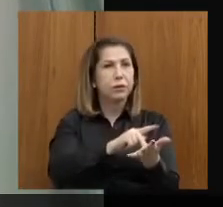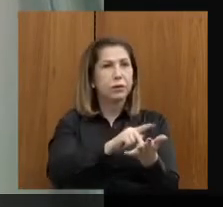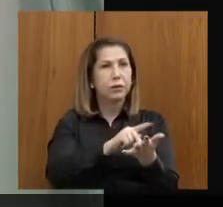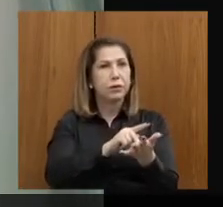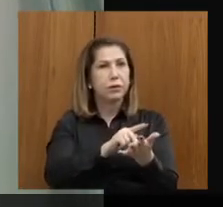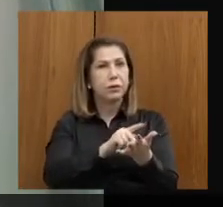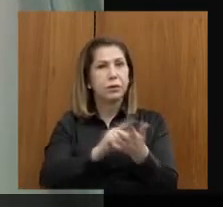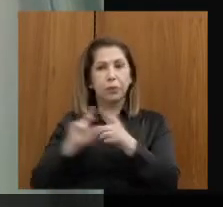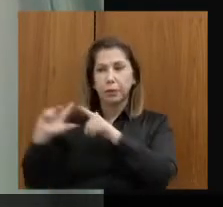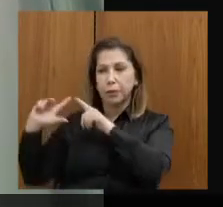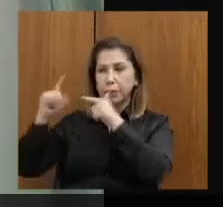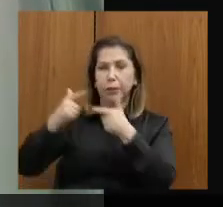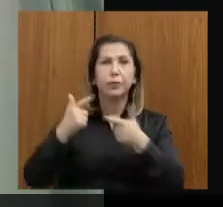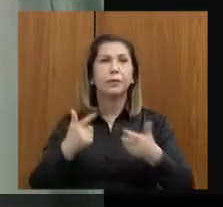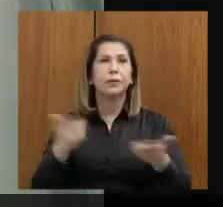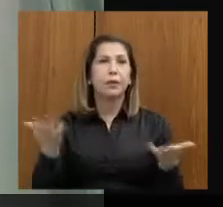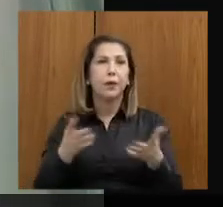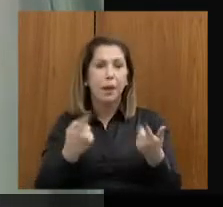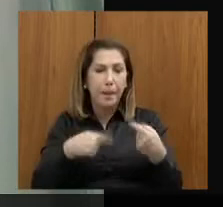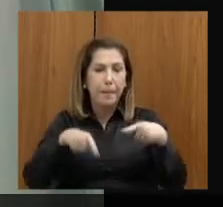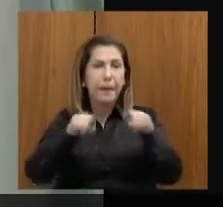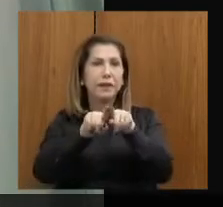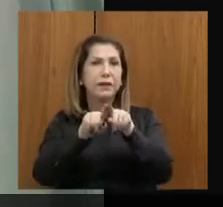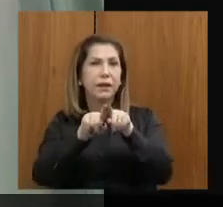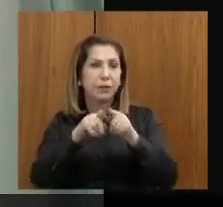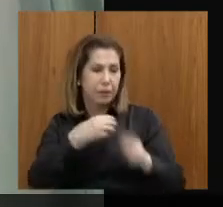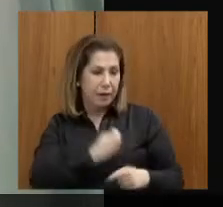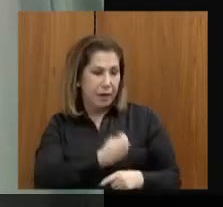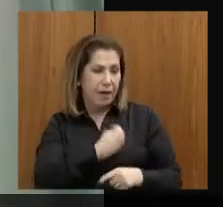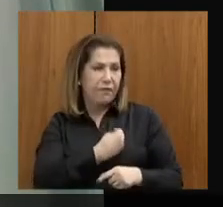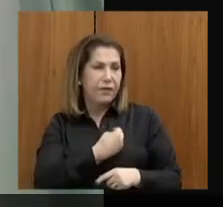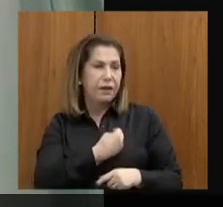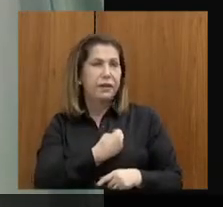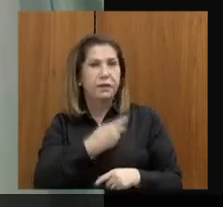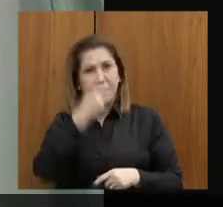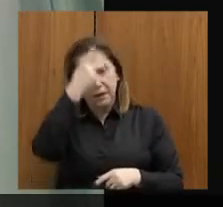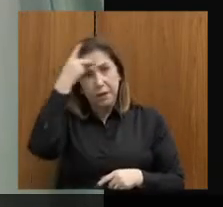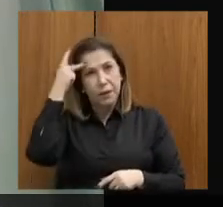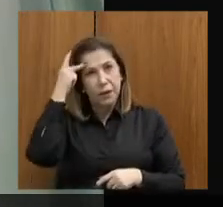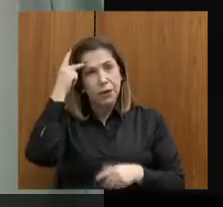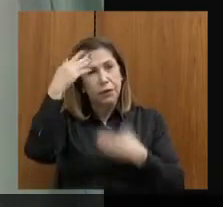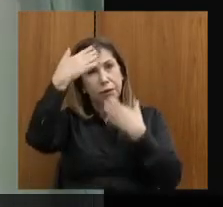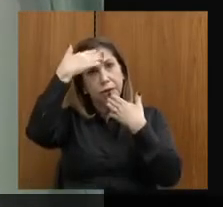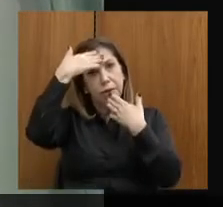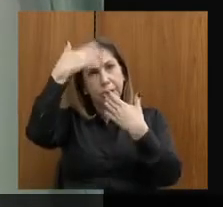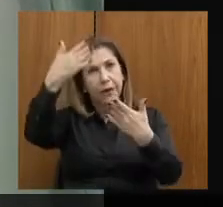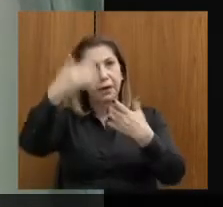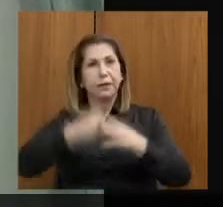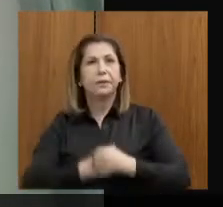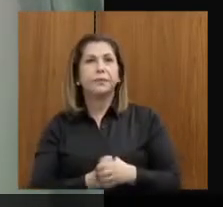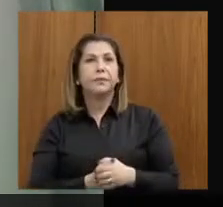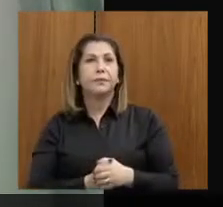escapar espacinho E aí foi de viscose com a fim de conhecer as comunidades Obrigado